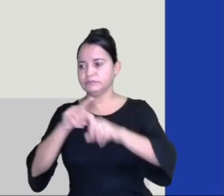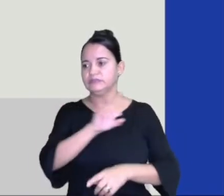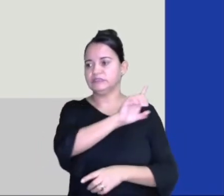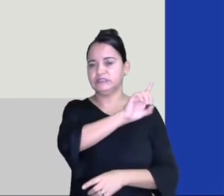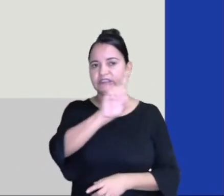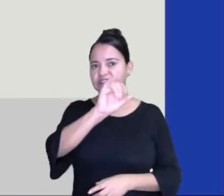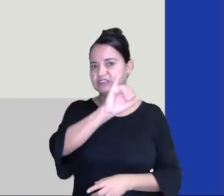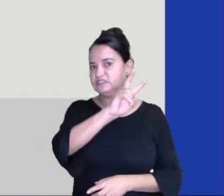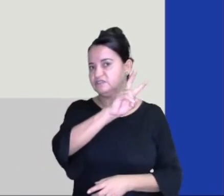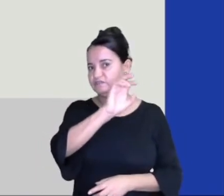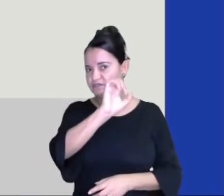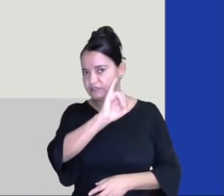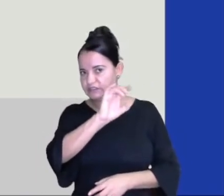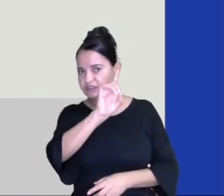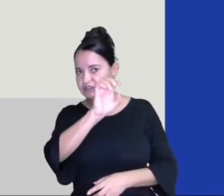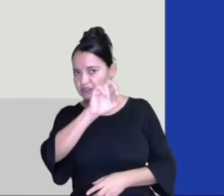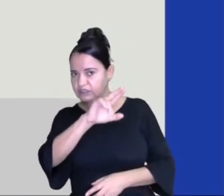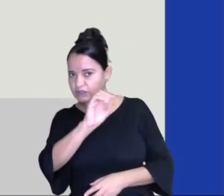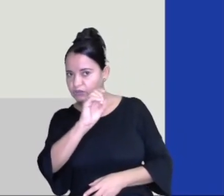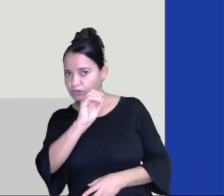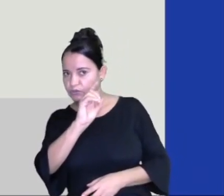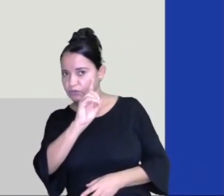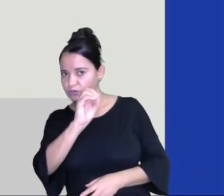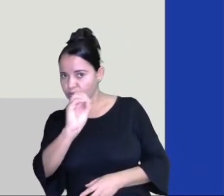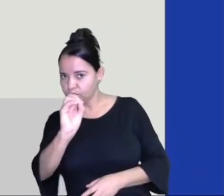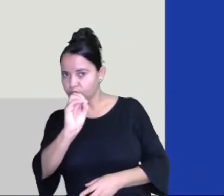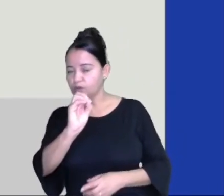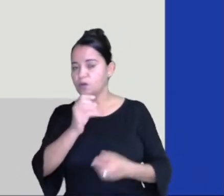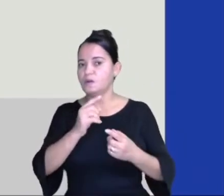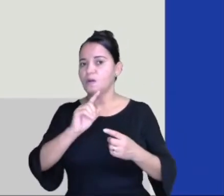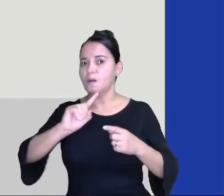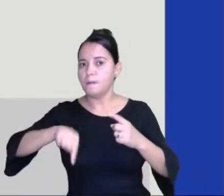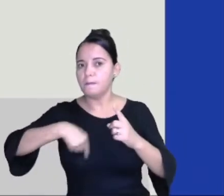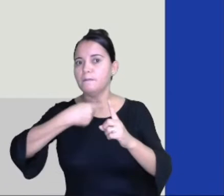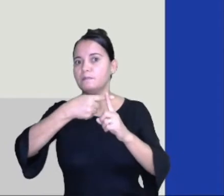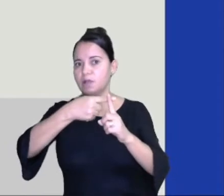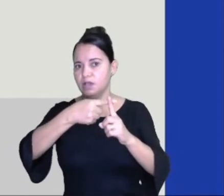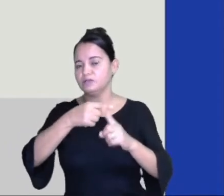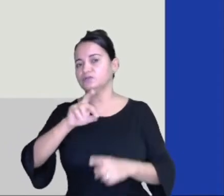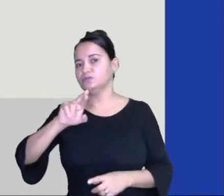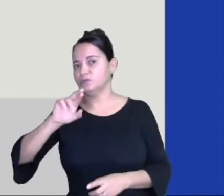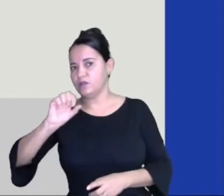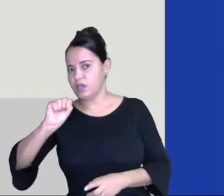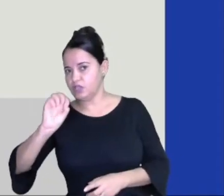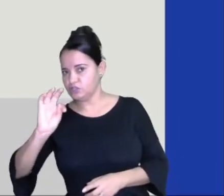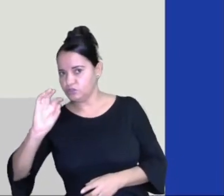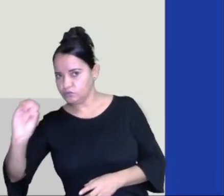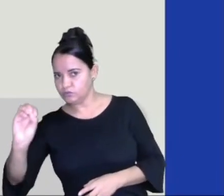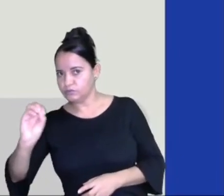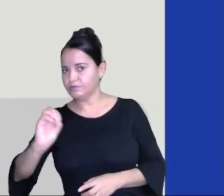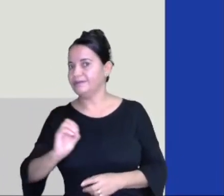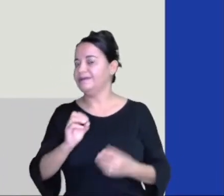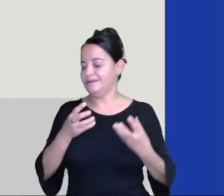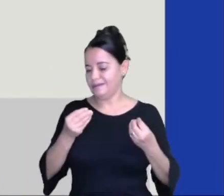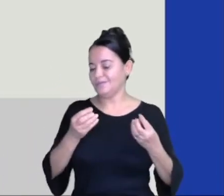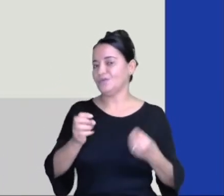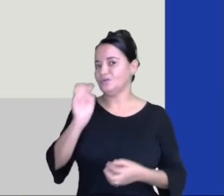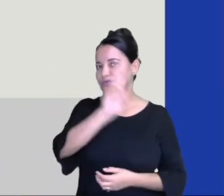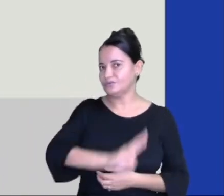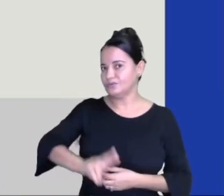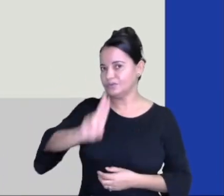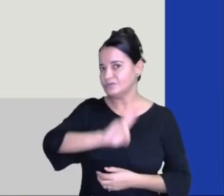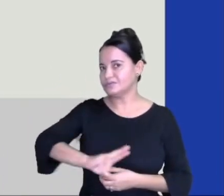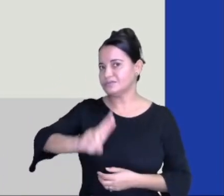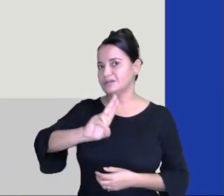quociente mais o resto, ok? Então, pensa nessa representação. Ah, professora, por que isso? Isso é muito usado